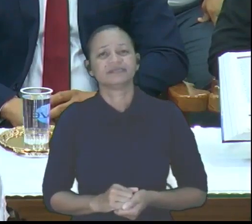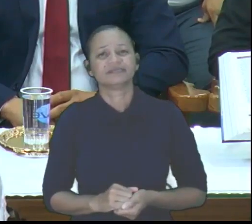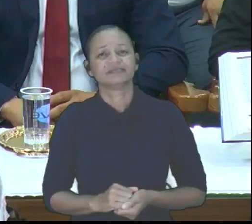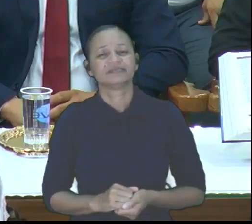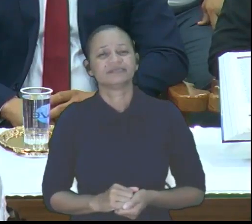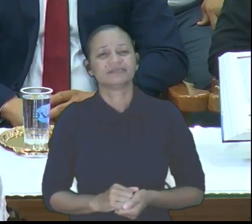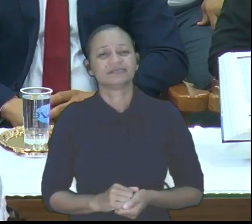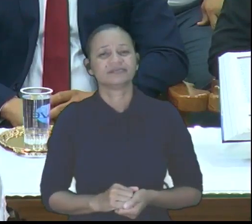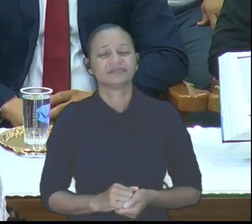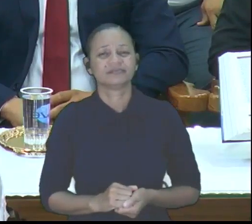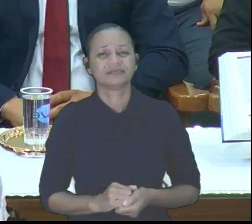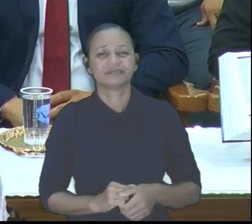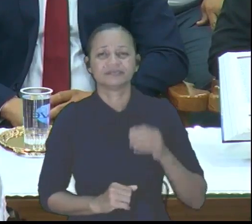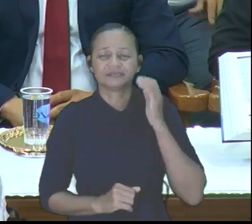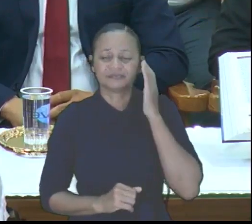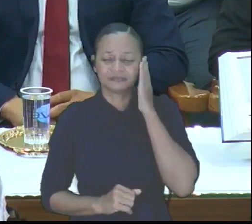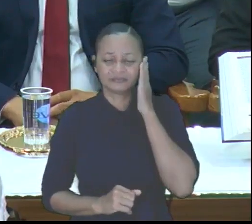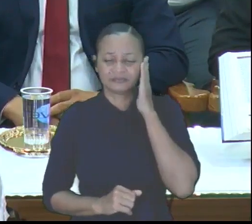Deus seja louvado.